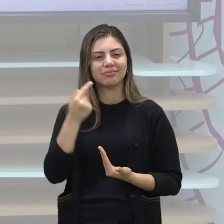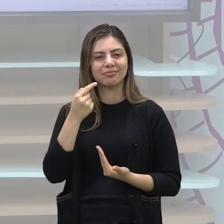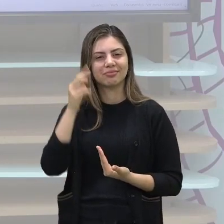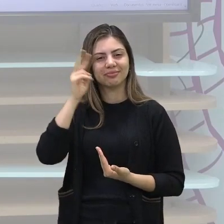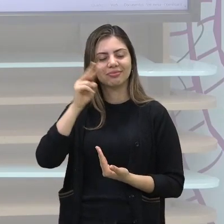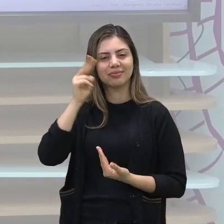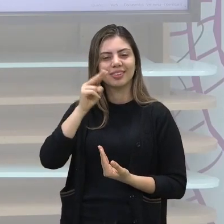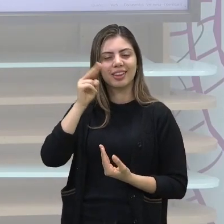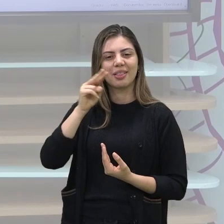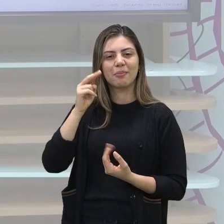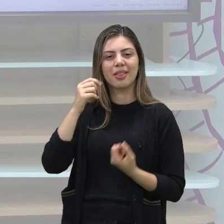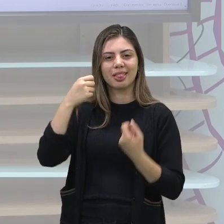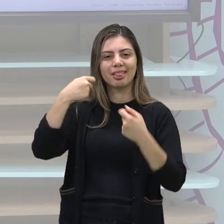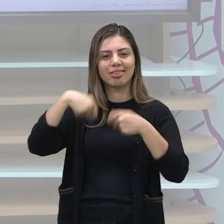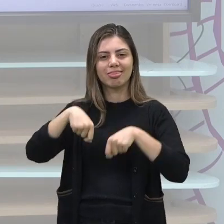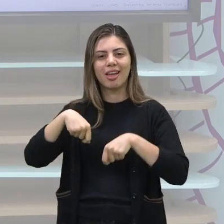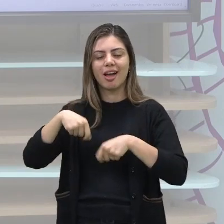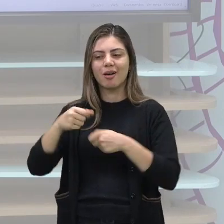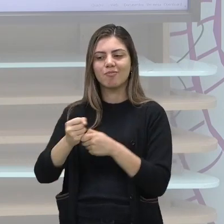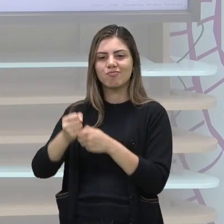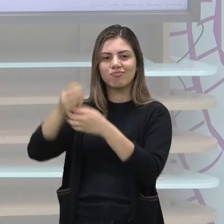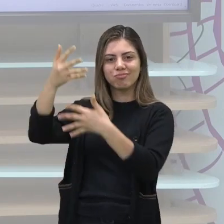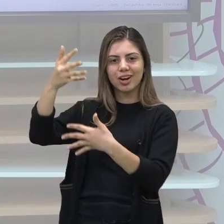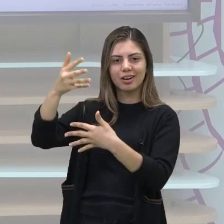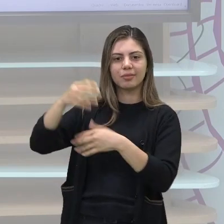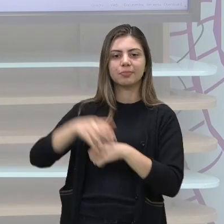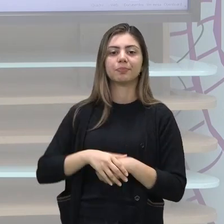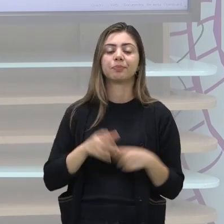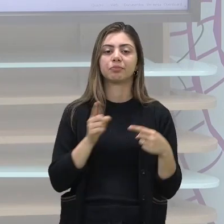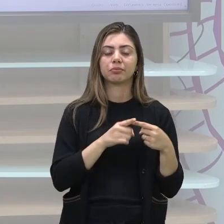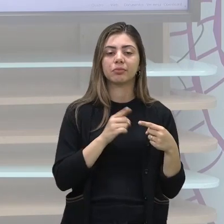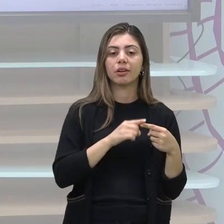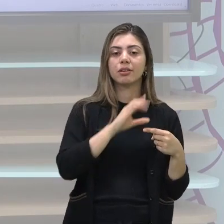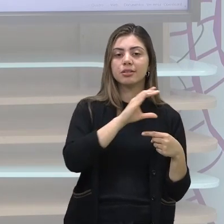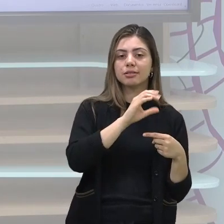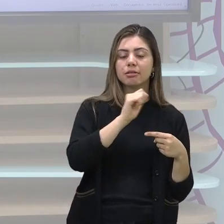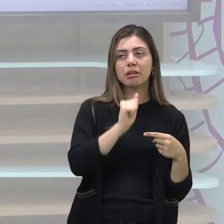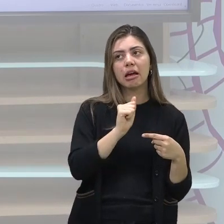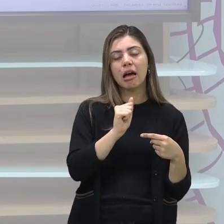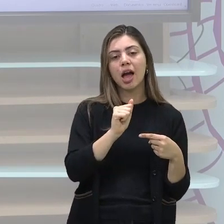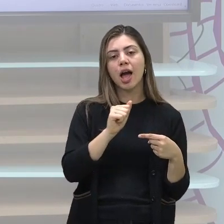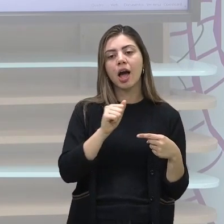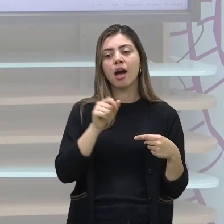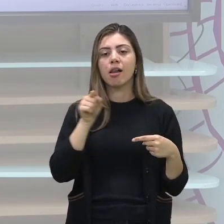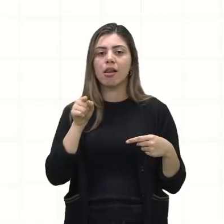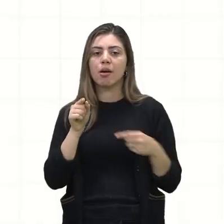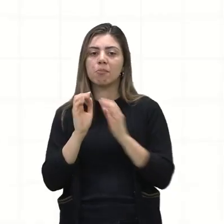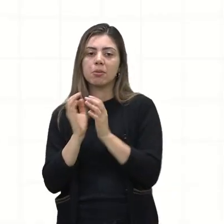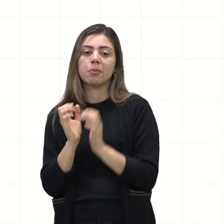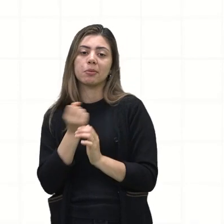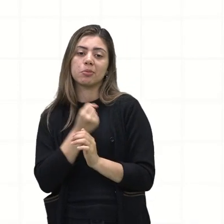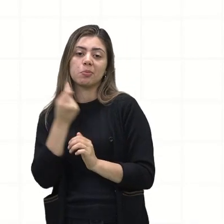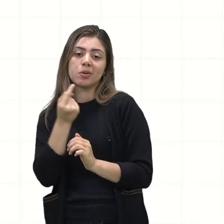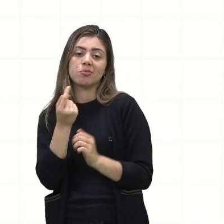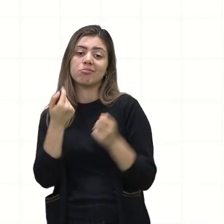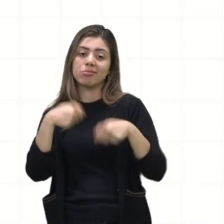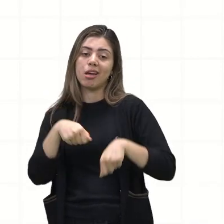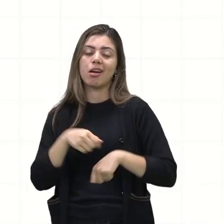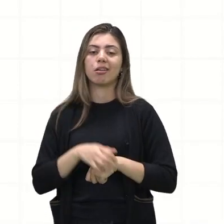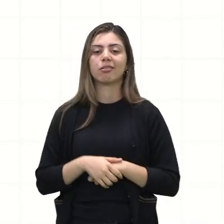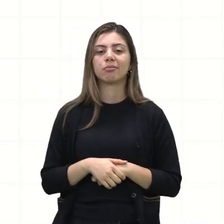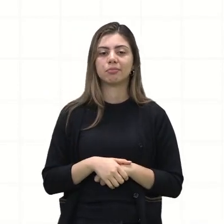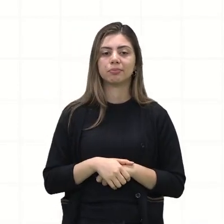de possibilidades. Sai a cara, né, e a face 1. Então, venha para cá você visualizar melhor.